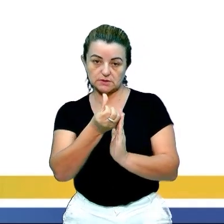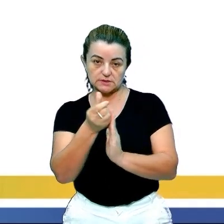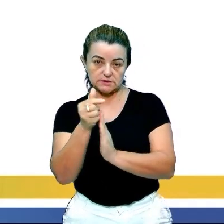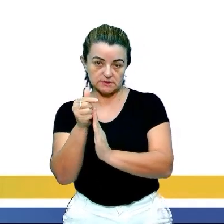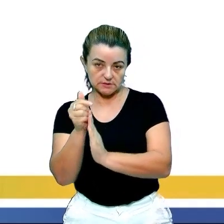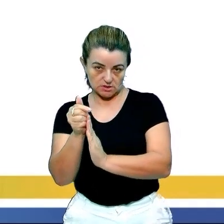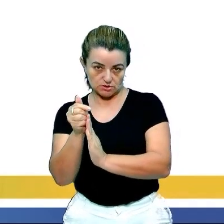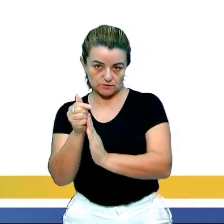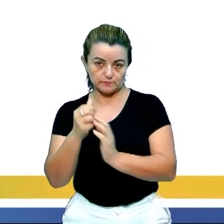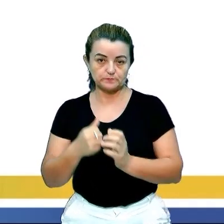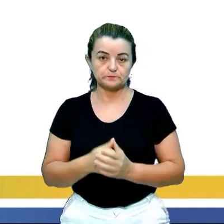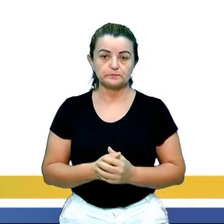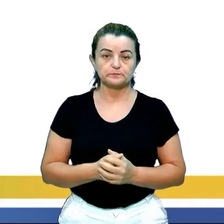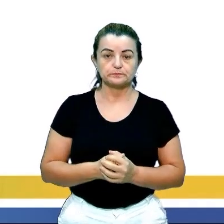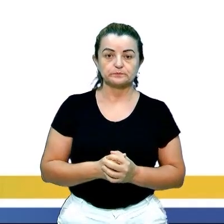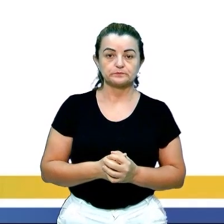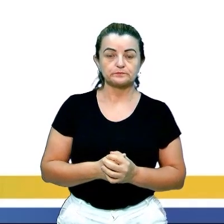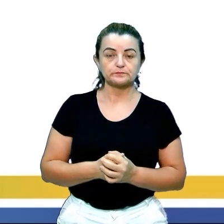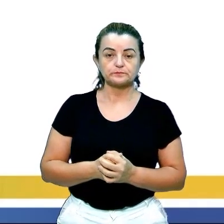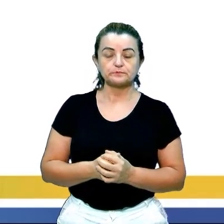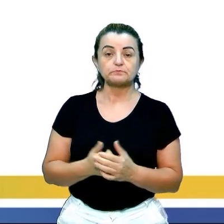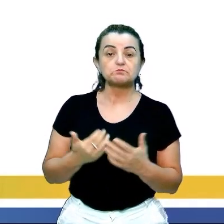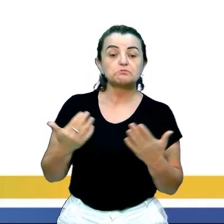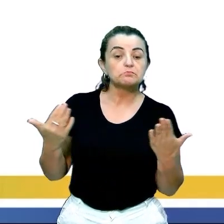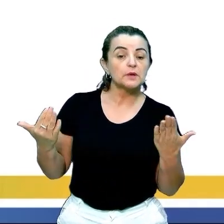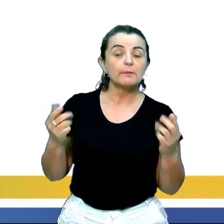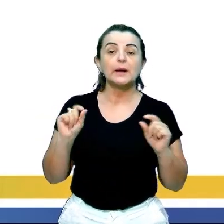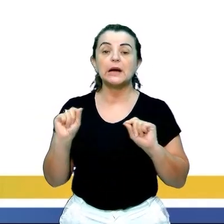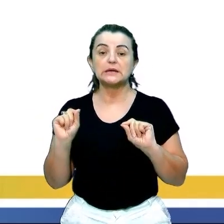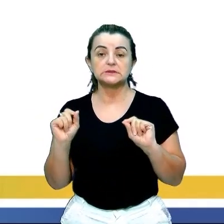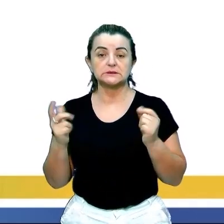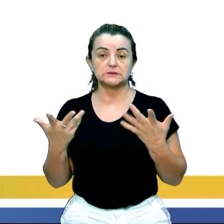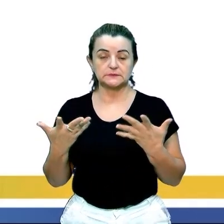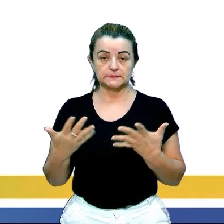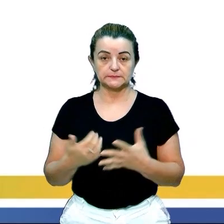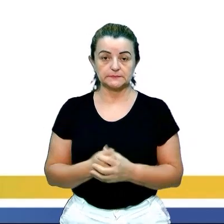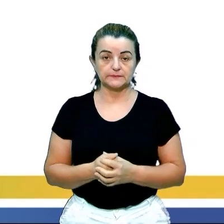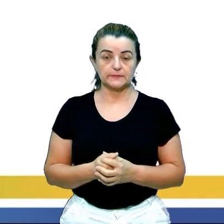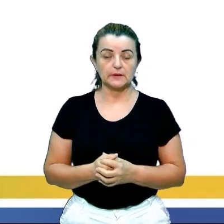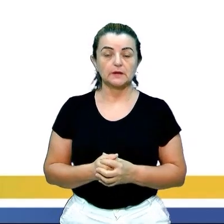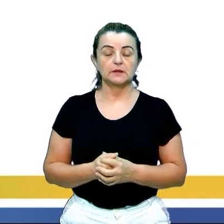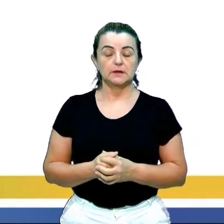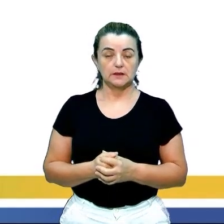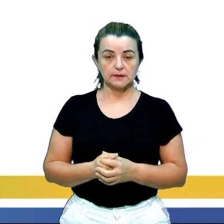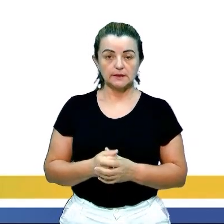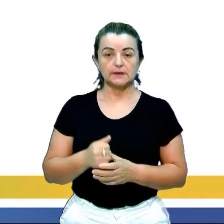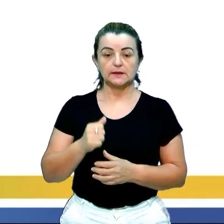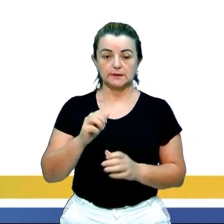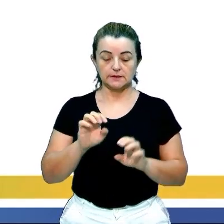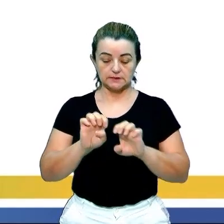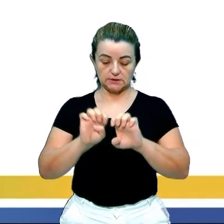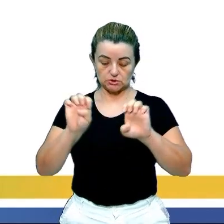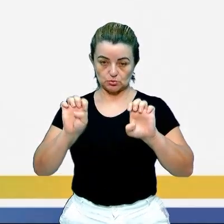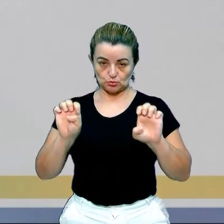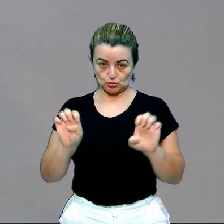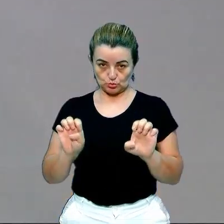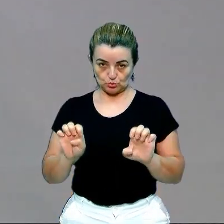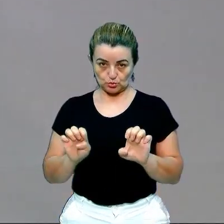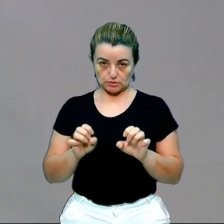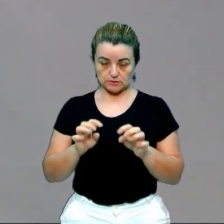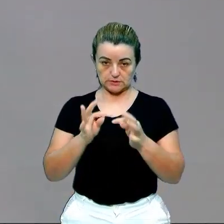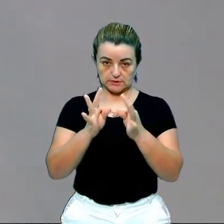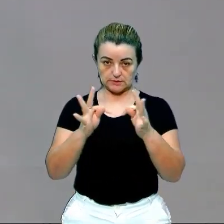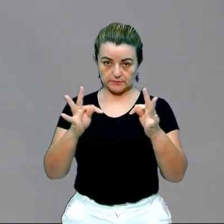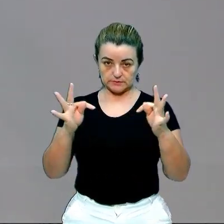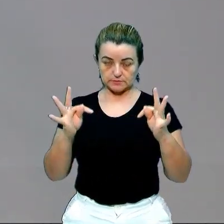da tabela periódica. O que mais, professor? Ainda a respeito da estrutura da tabela, o